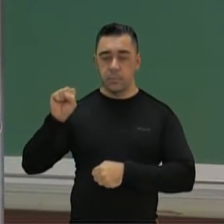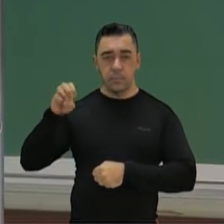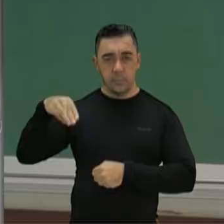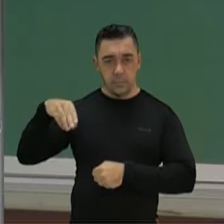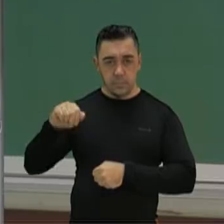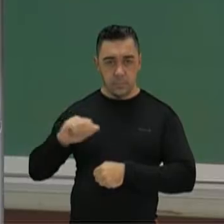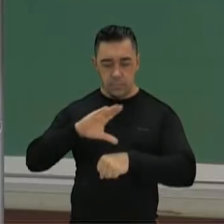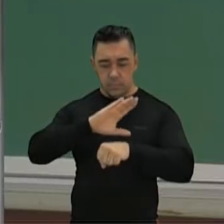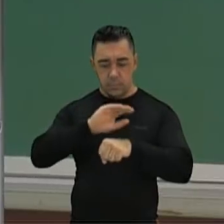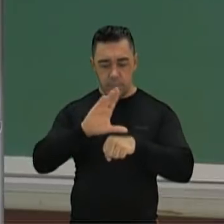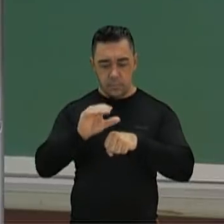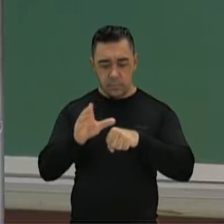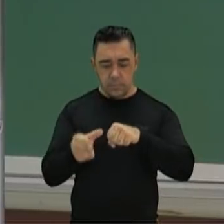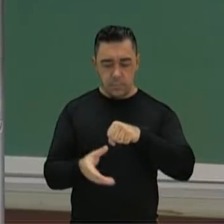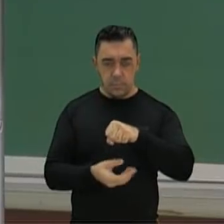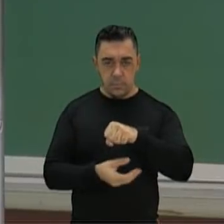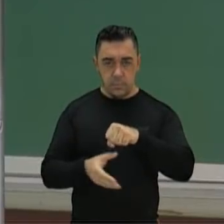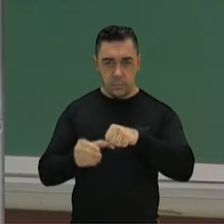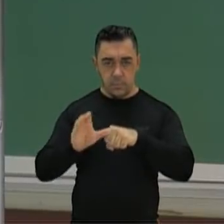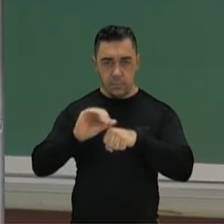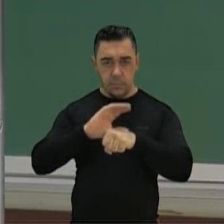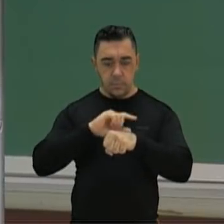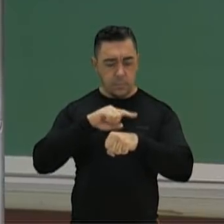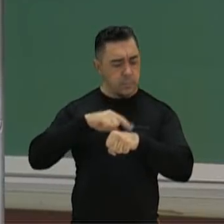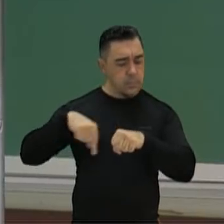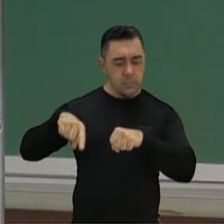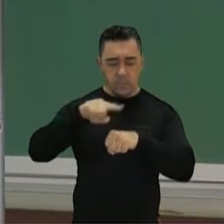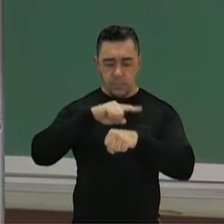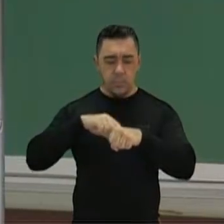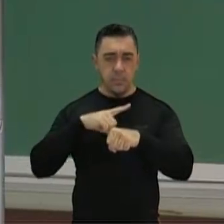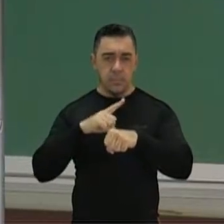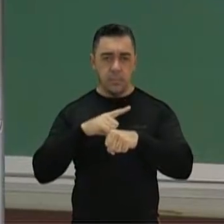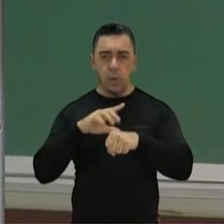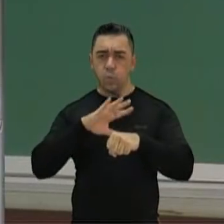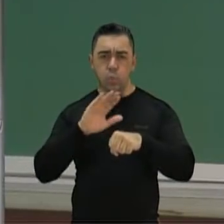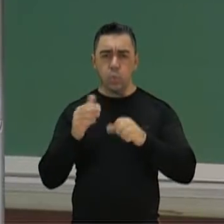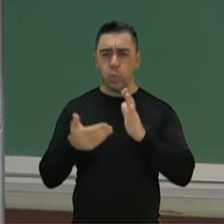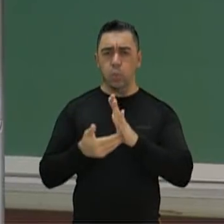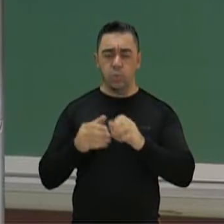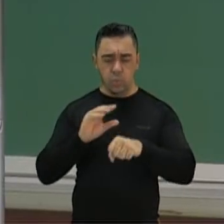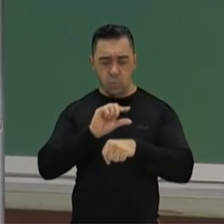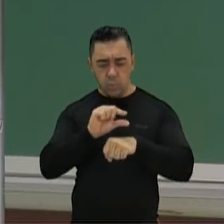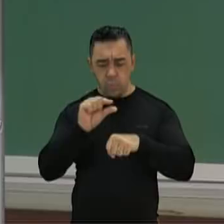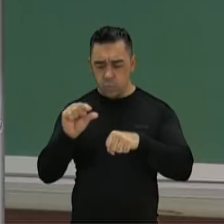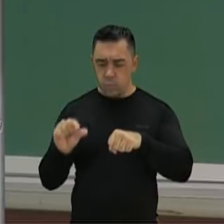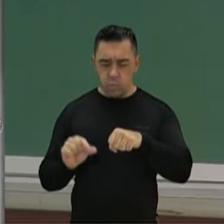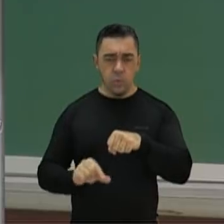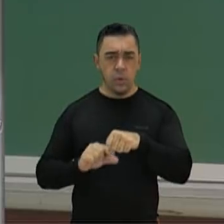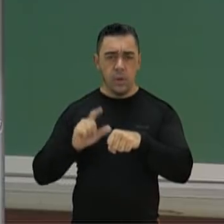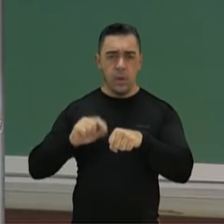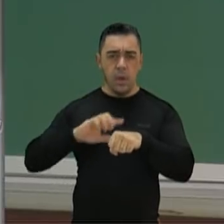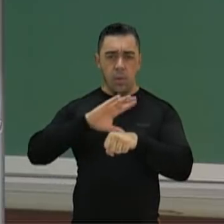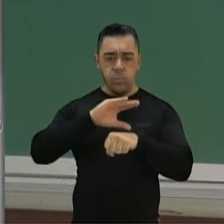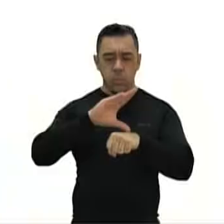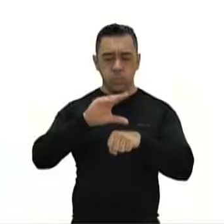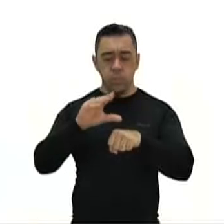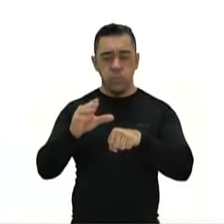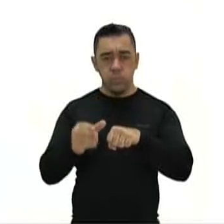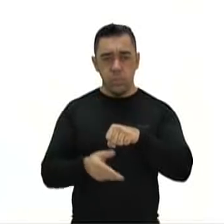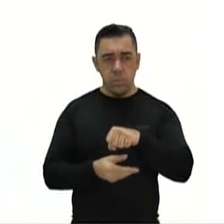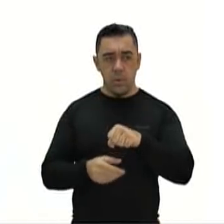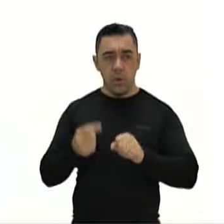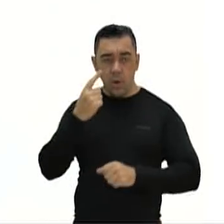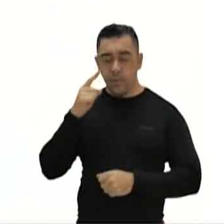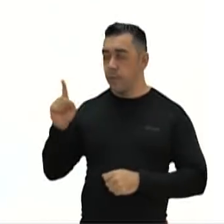estão mergulhadas, vamos dizer assim. É a região interna. Então, na célula procarionte está em